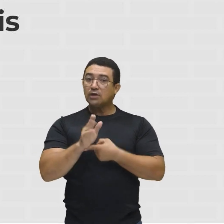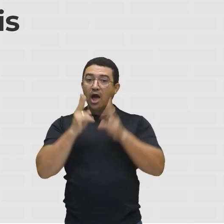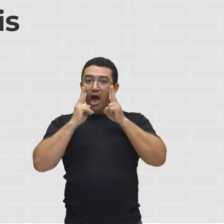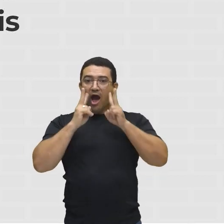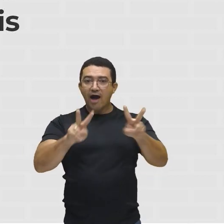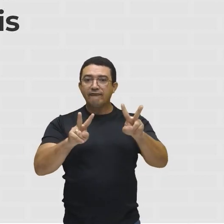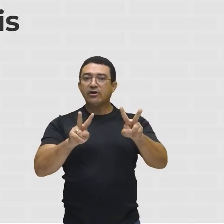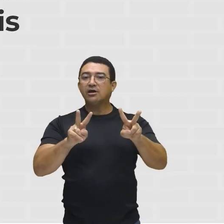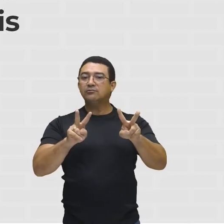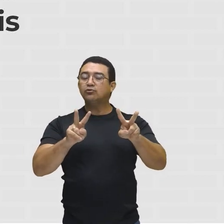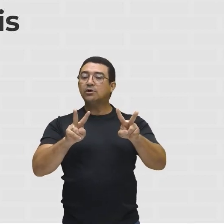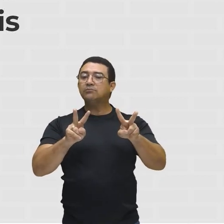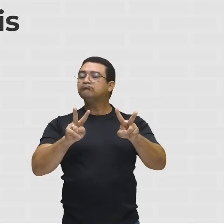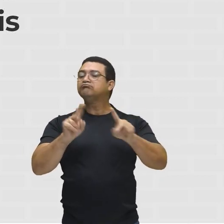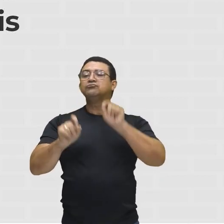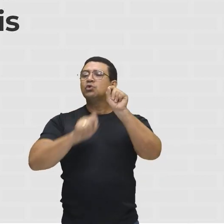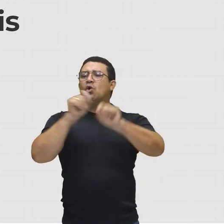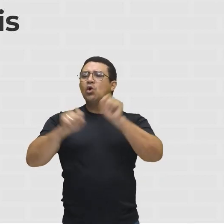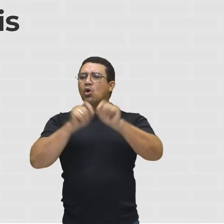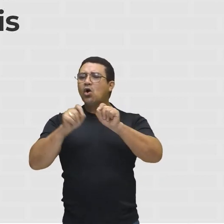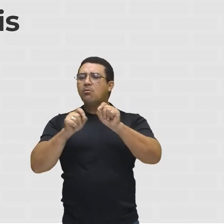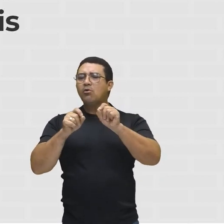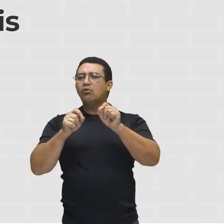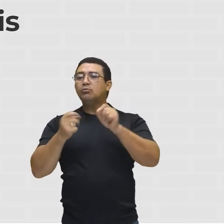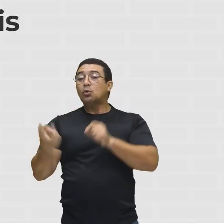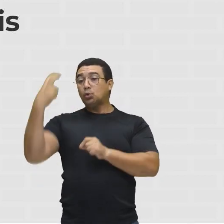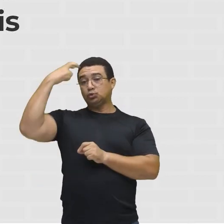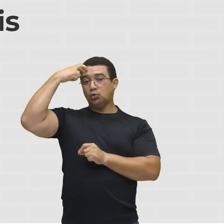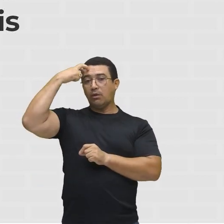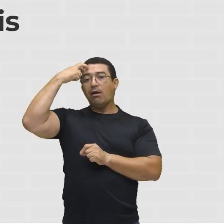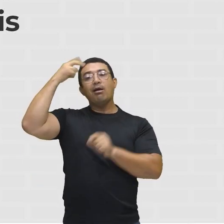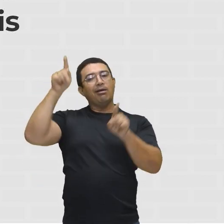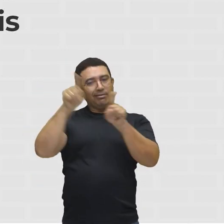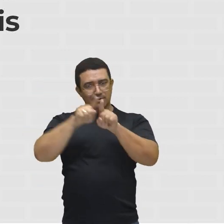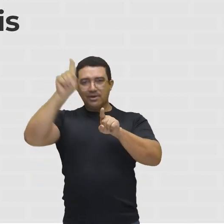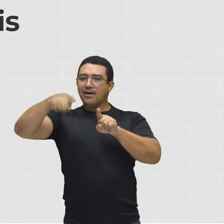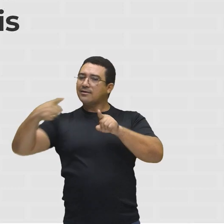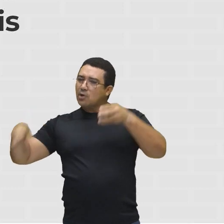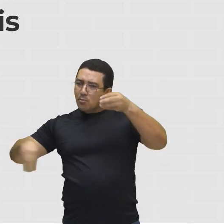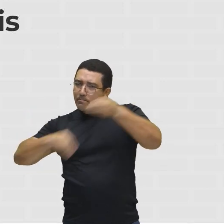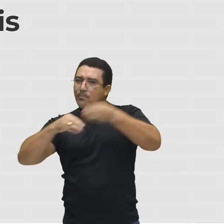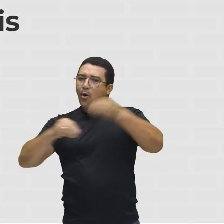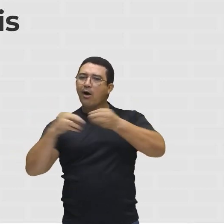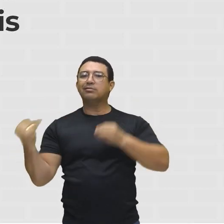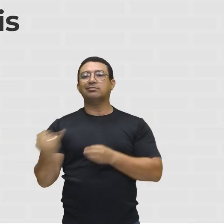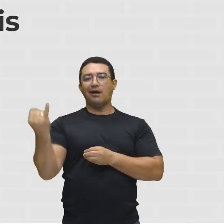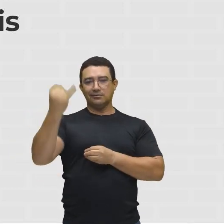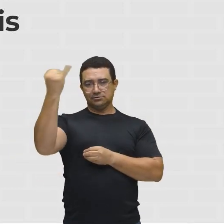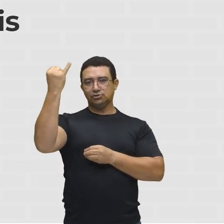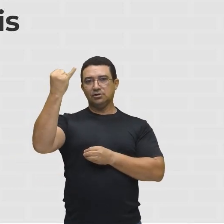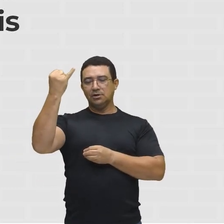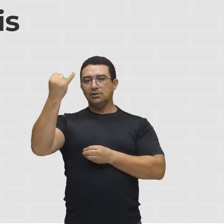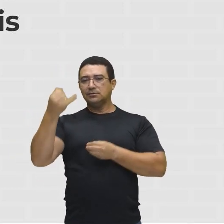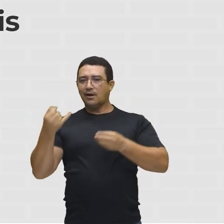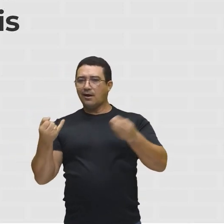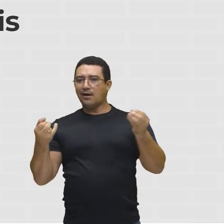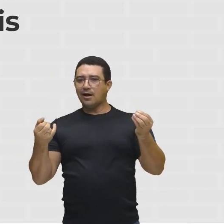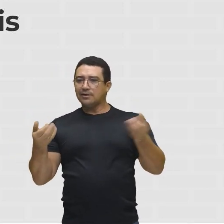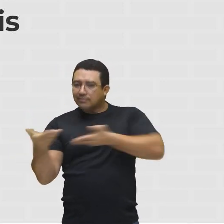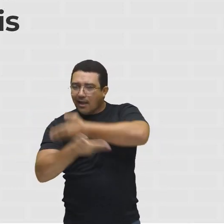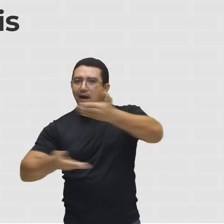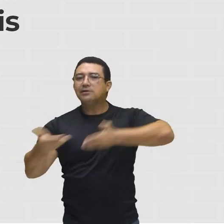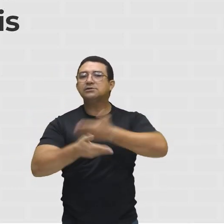a respeito da cultura, o que também contribui com as intenções sociais e com a função da sociedade como